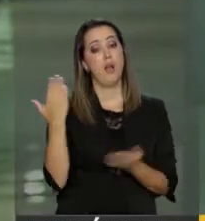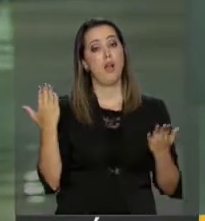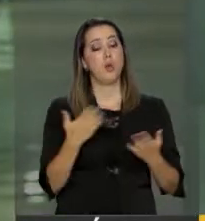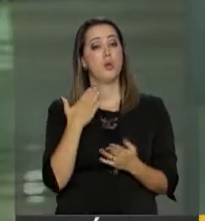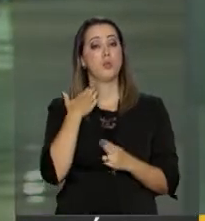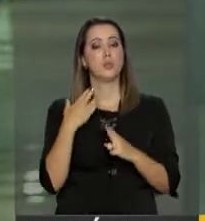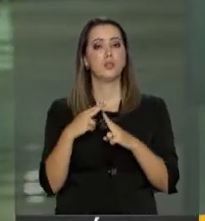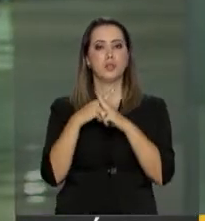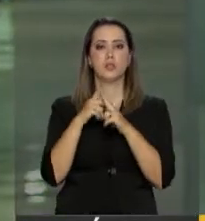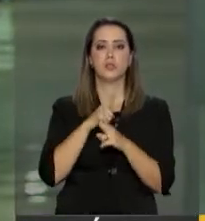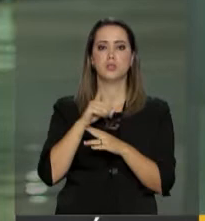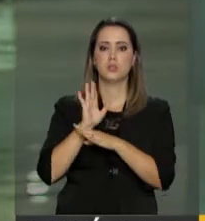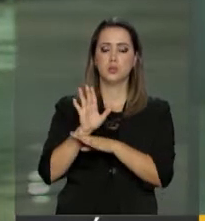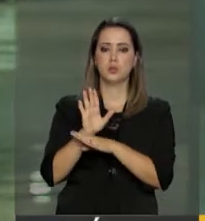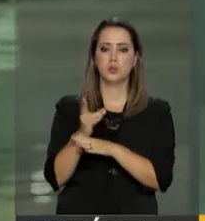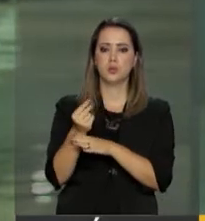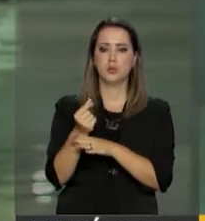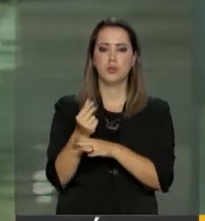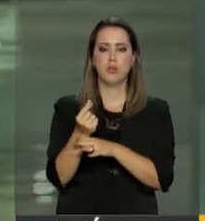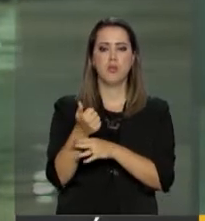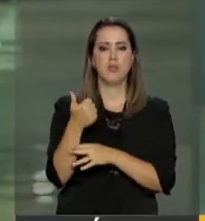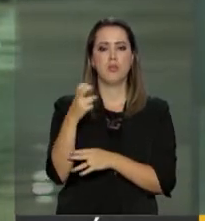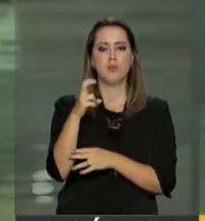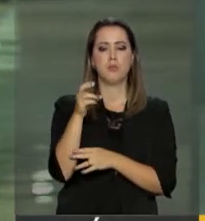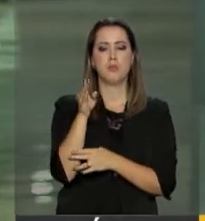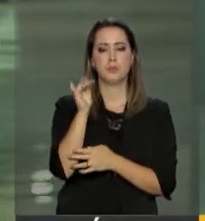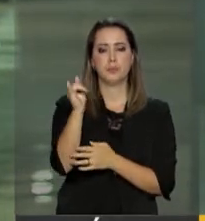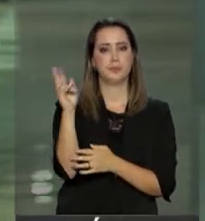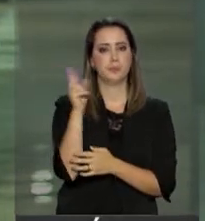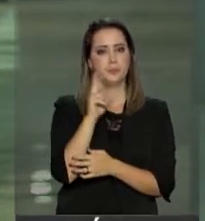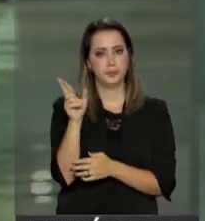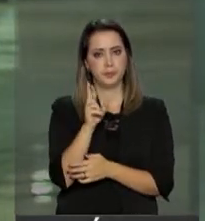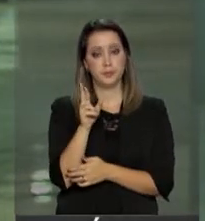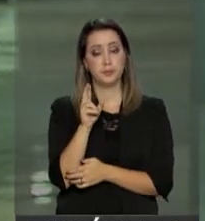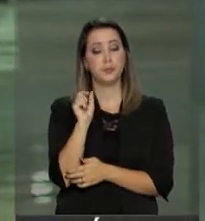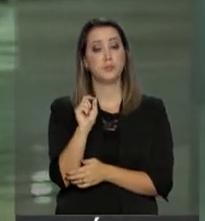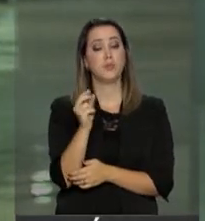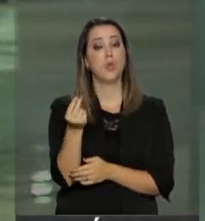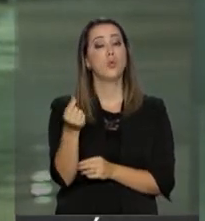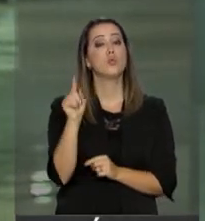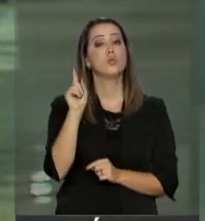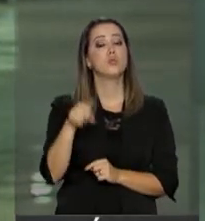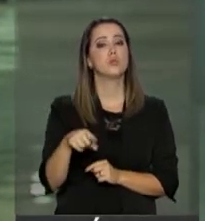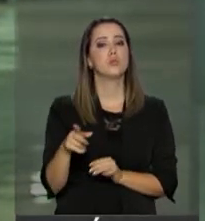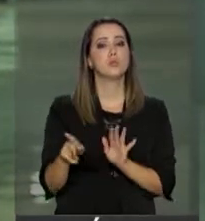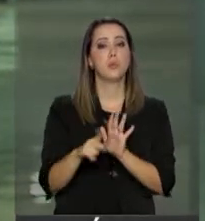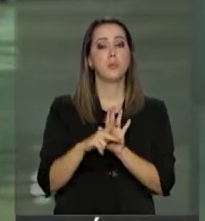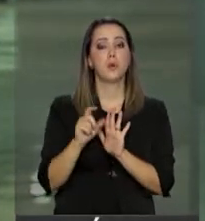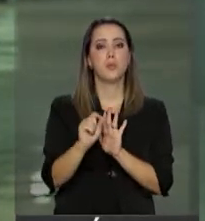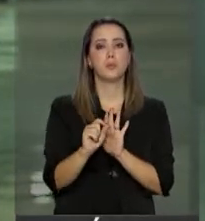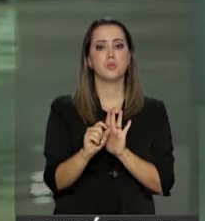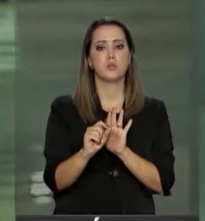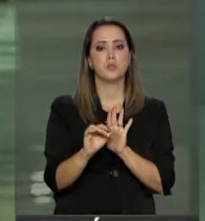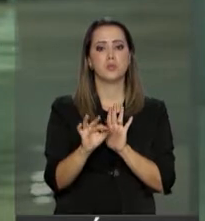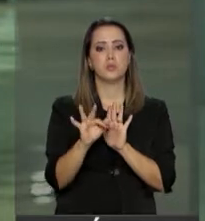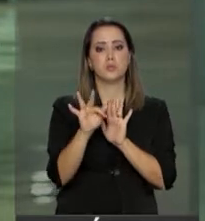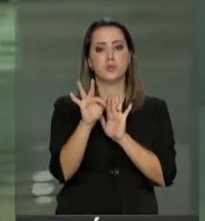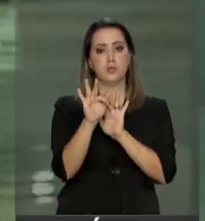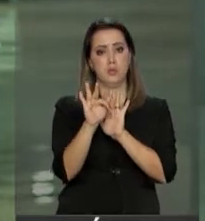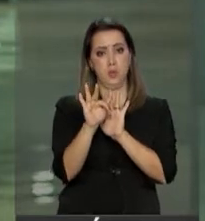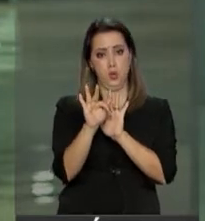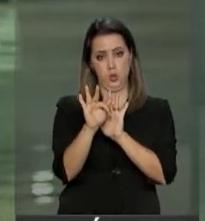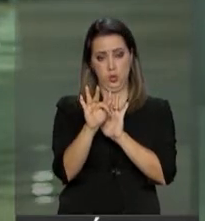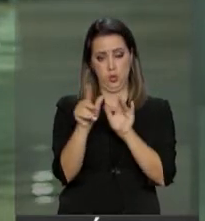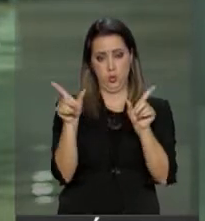vai poder contar com aporte financeiro de 15 bilhões de reais os recursos são do fundo de garantia de tempo de serviço